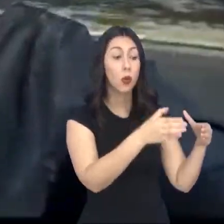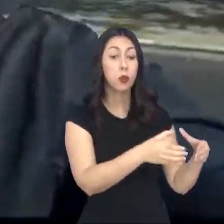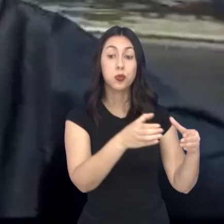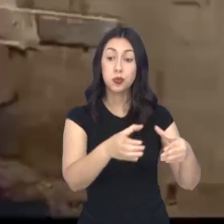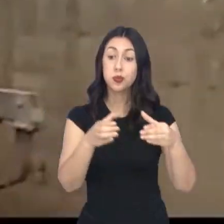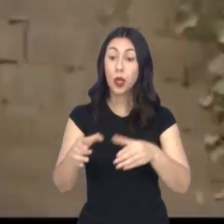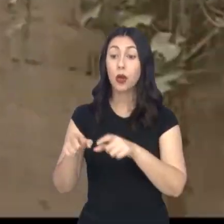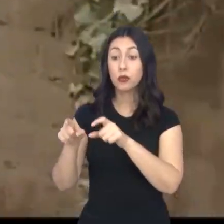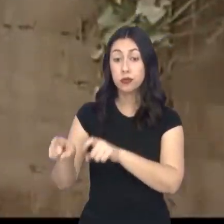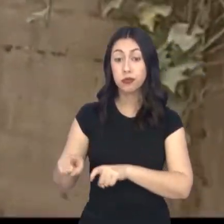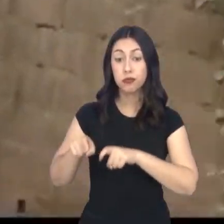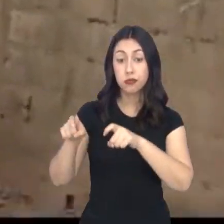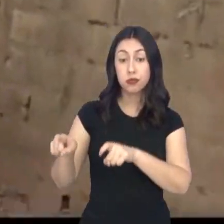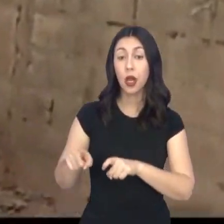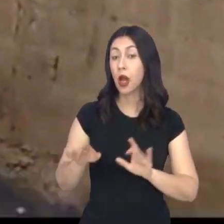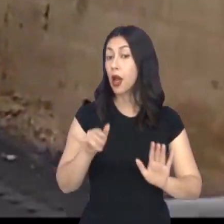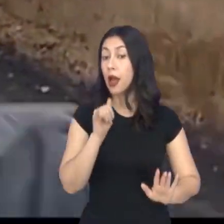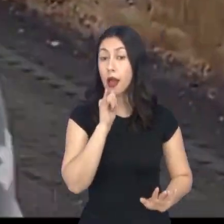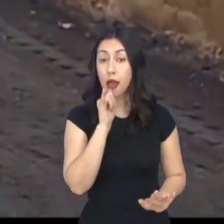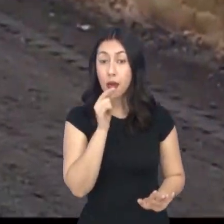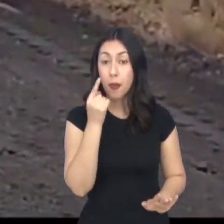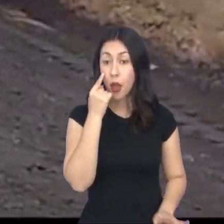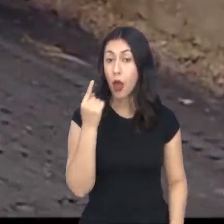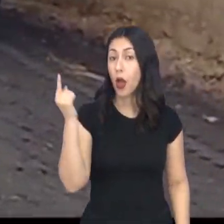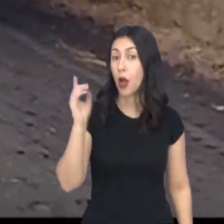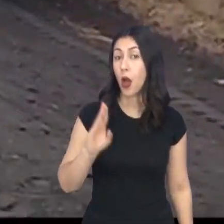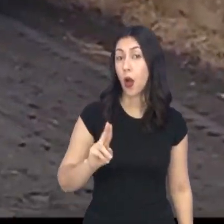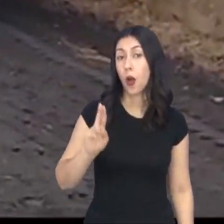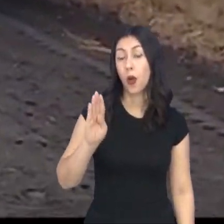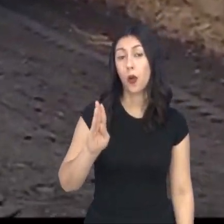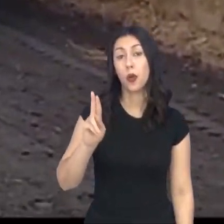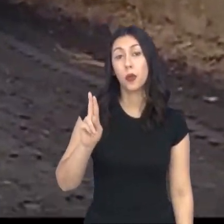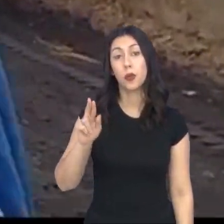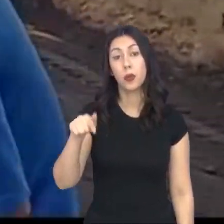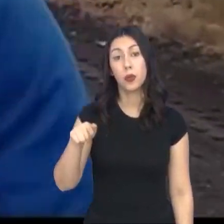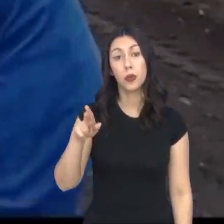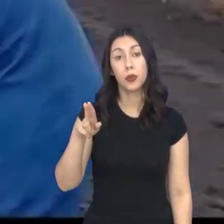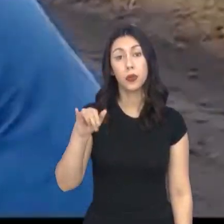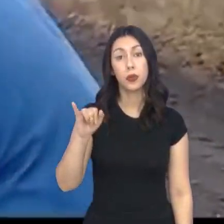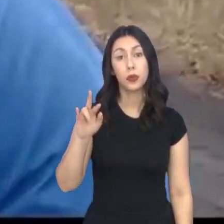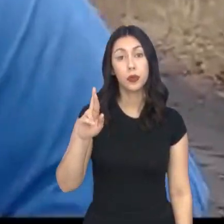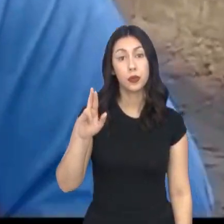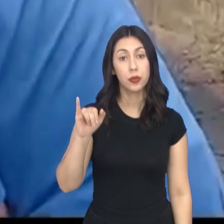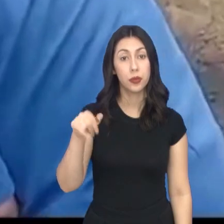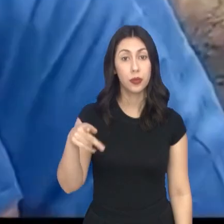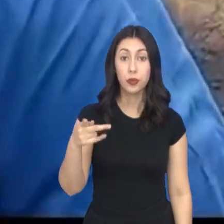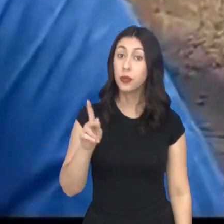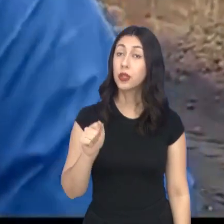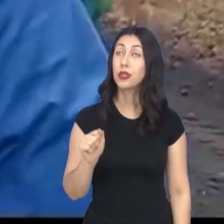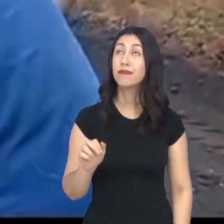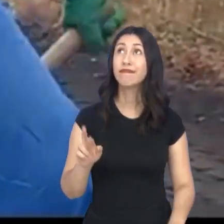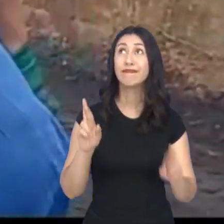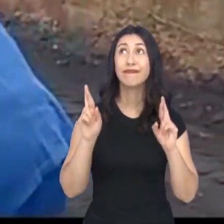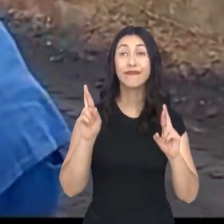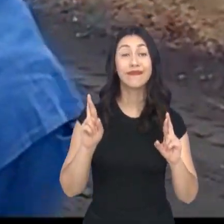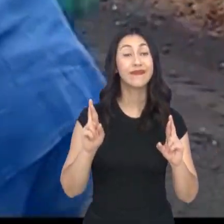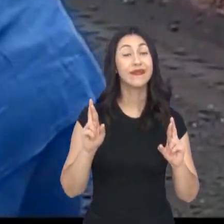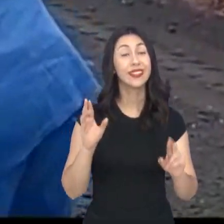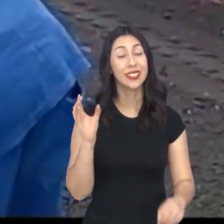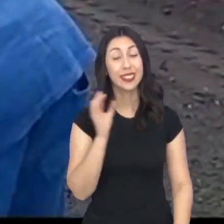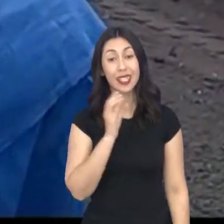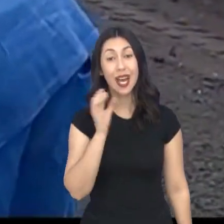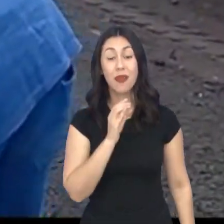rurais. Vou dar como exemplo aqui o Buquirinha 2, né? Nós estamos fazendo um trabalho forte lá. Se Deus quiser, logo, logo,